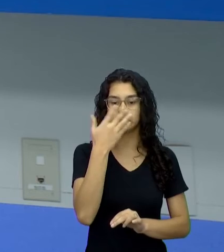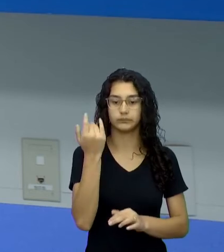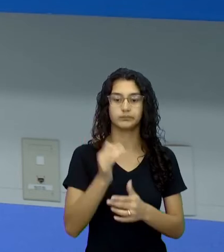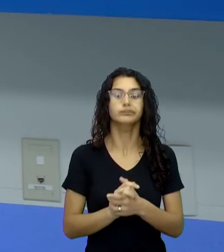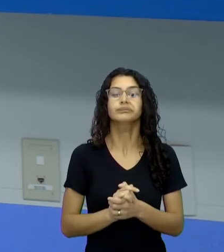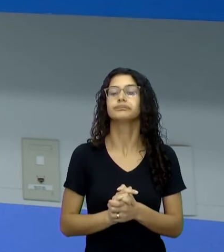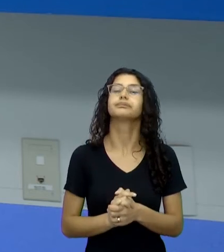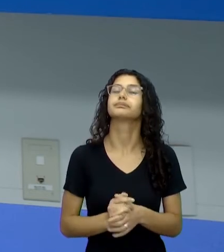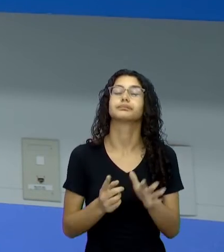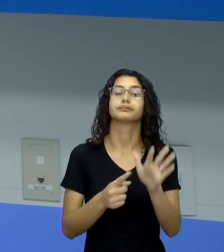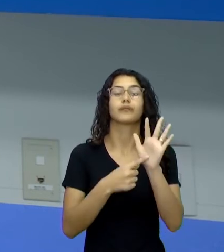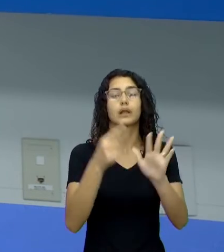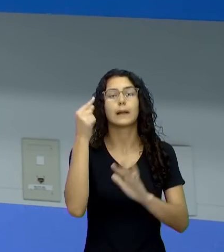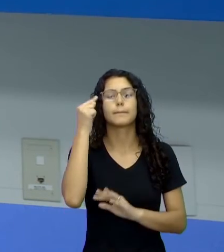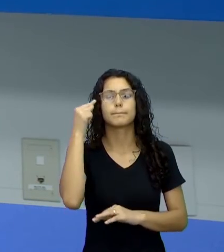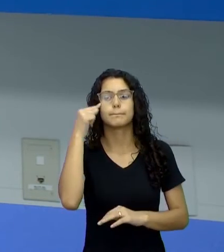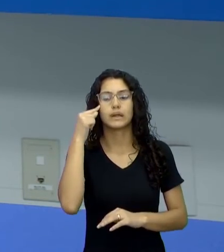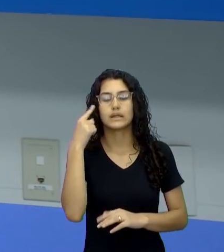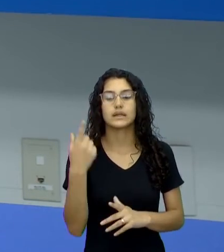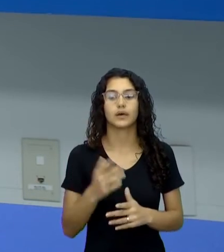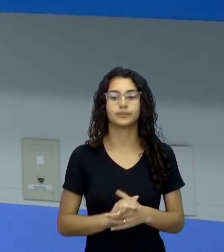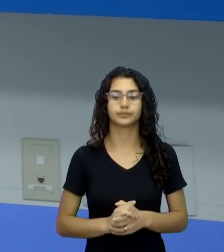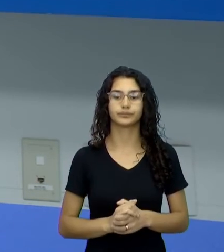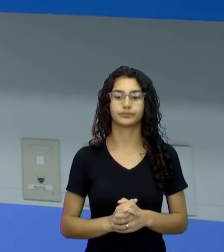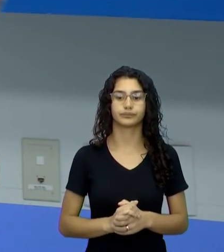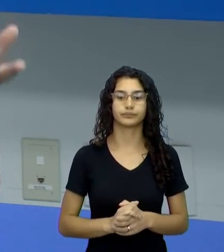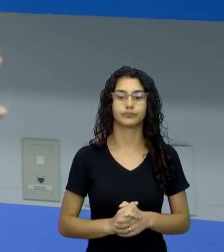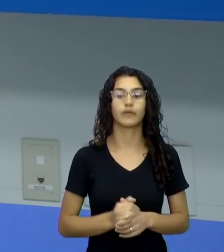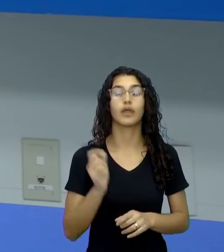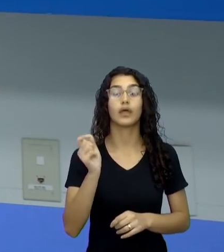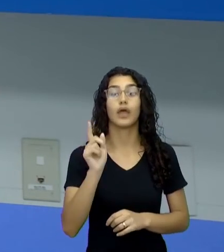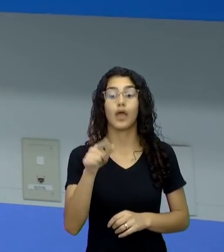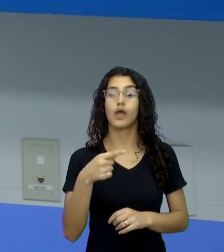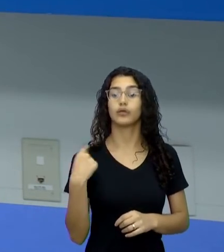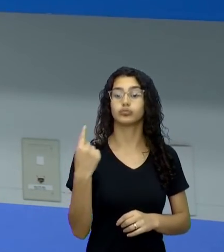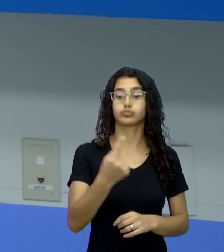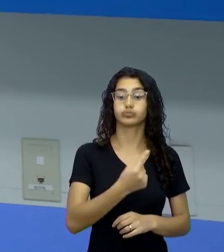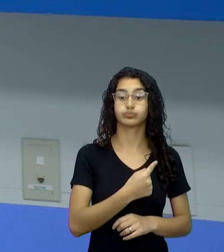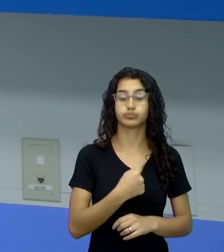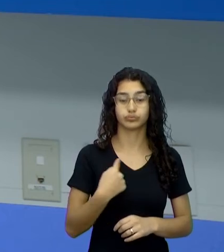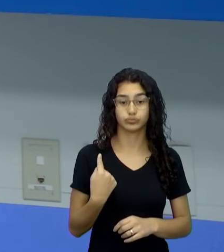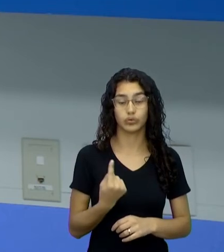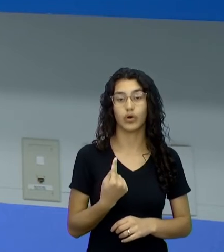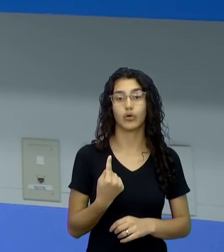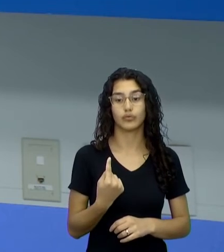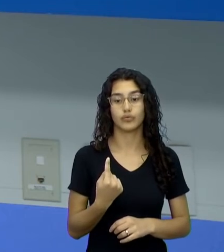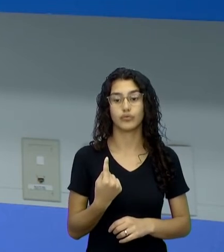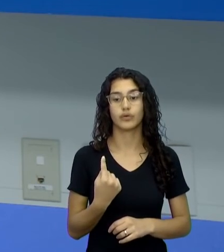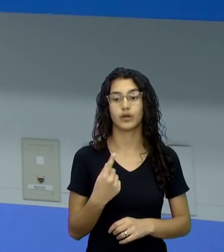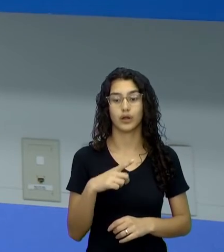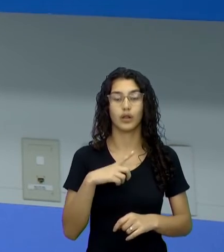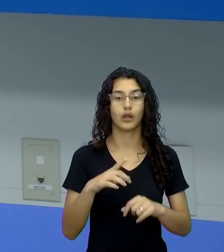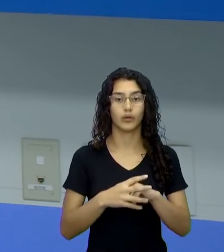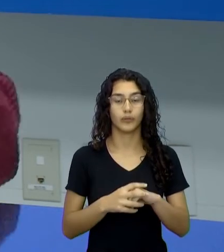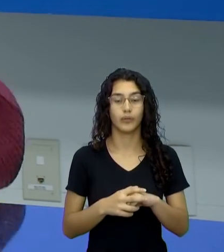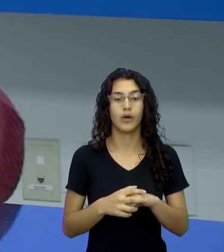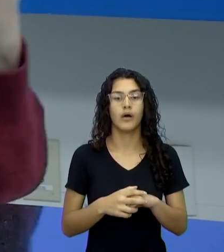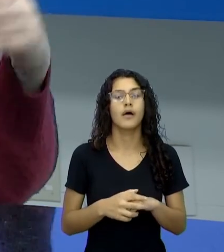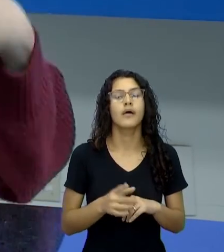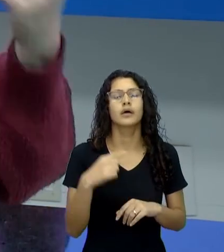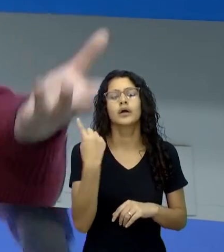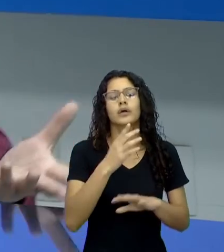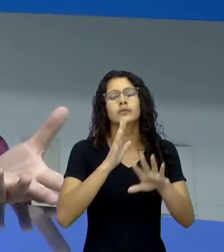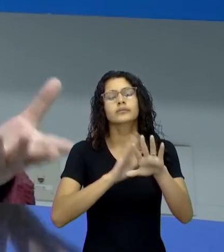que nos levam a pensar afinal de contas Quem somos nós nesse antropoceno o que